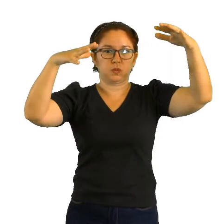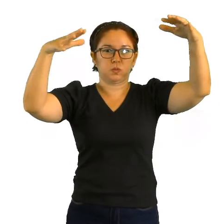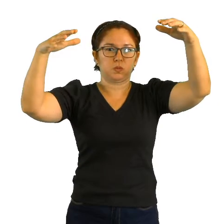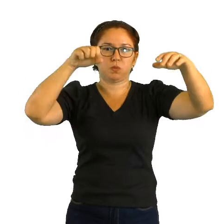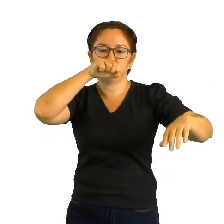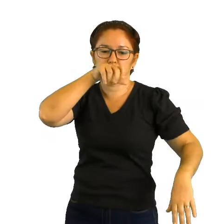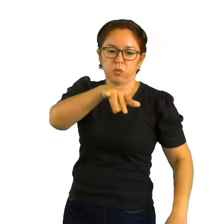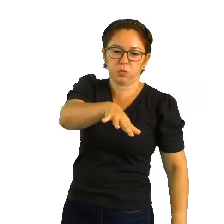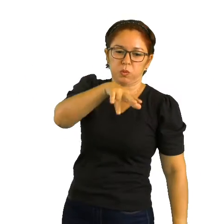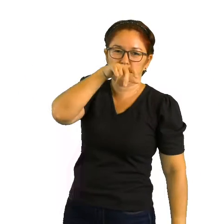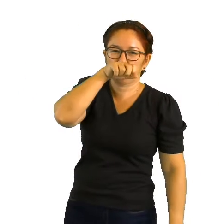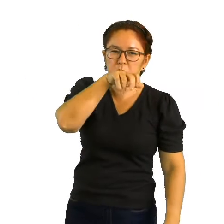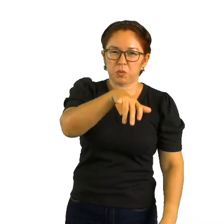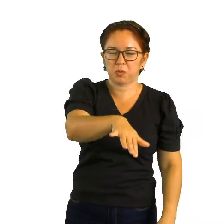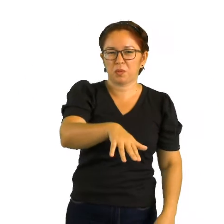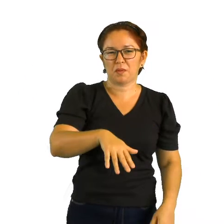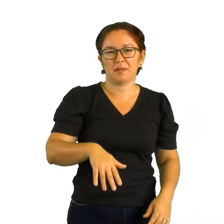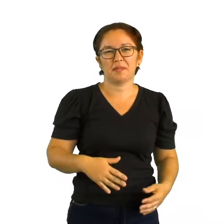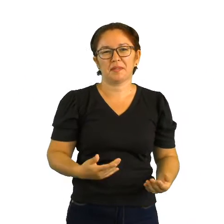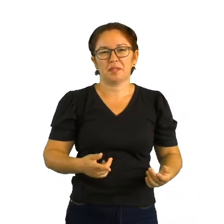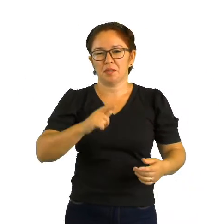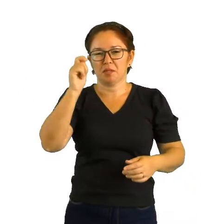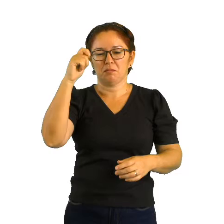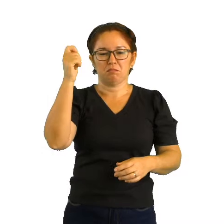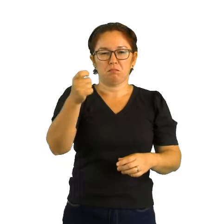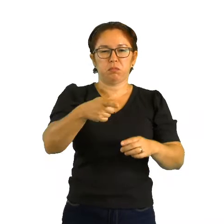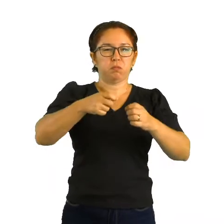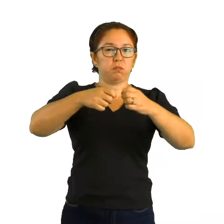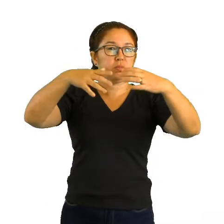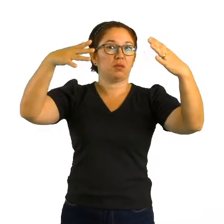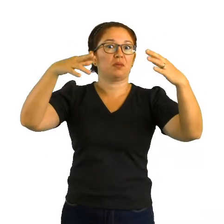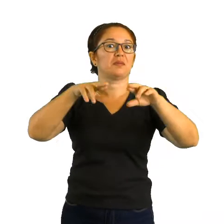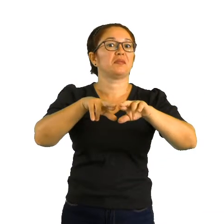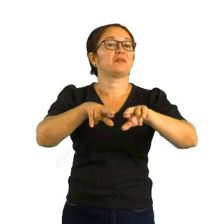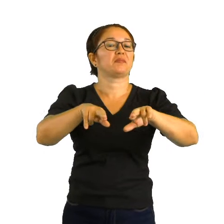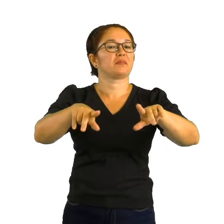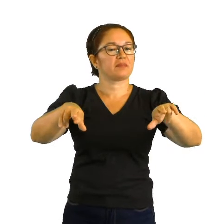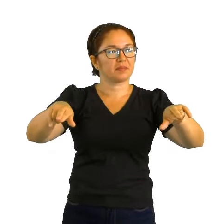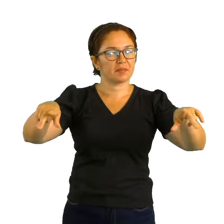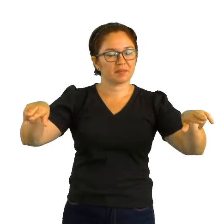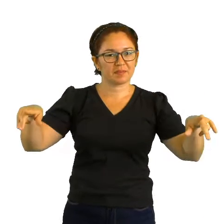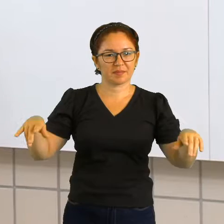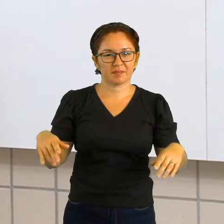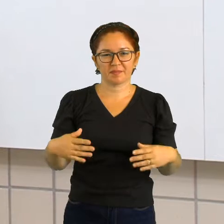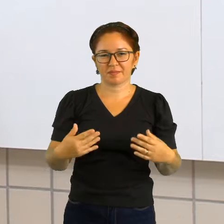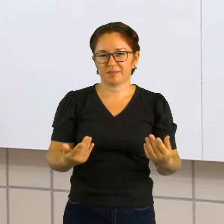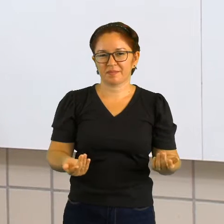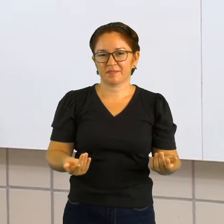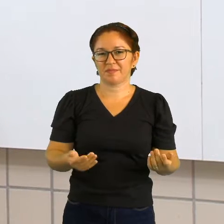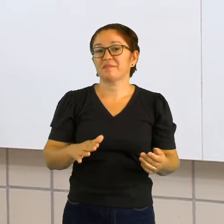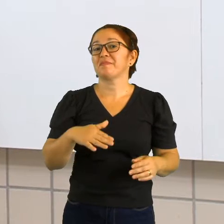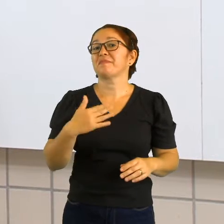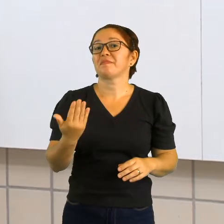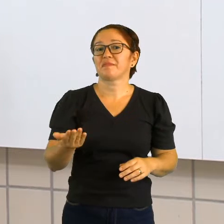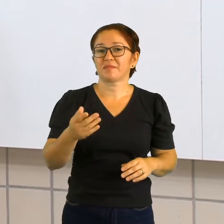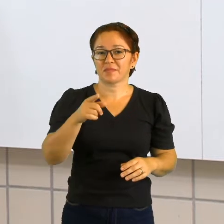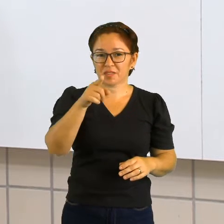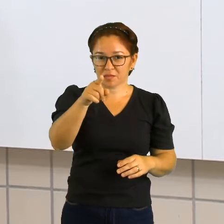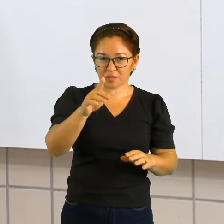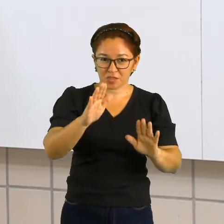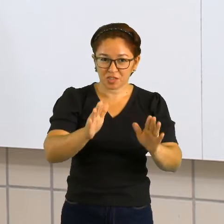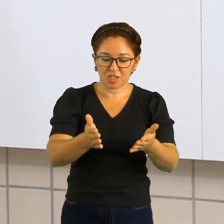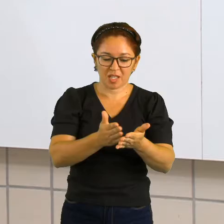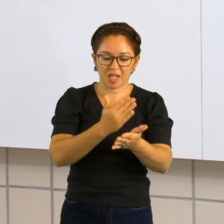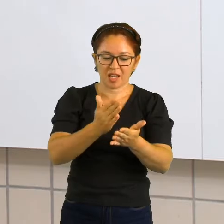outros elementos mágicos. Então, quem de vocês, não é? Nunca leu um conto de